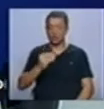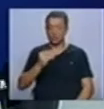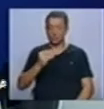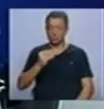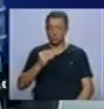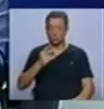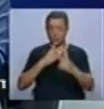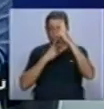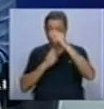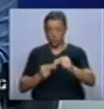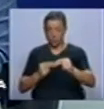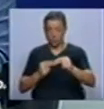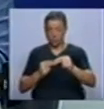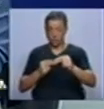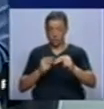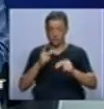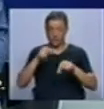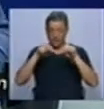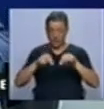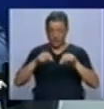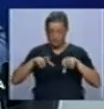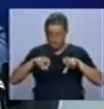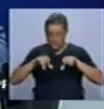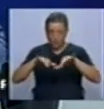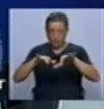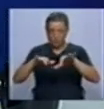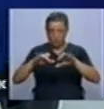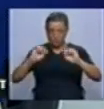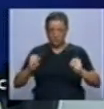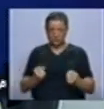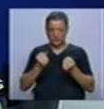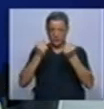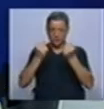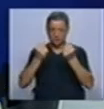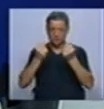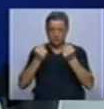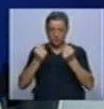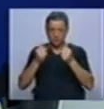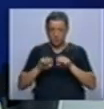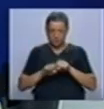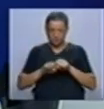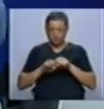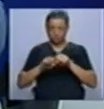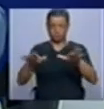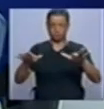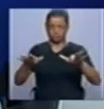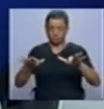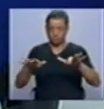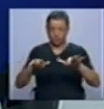despenhou na Lua, estas criaturas provavelmente safaram-se. Será que temos uma contaminação